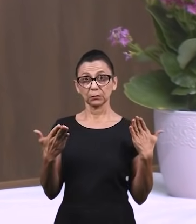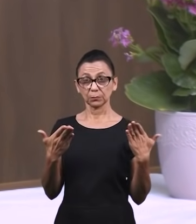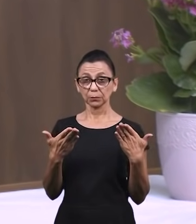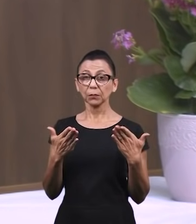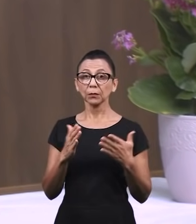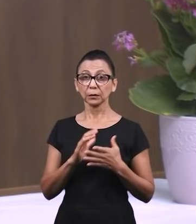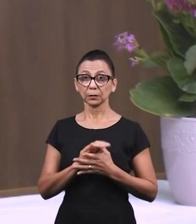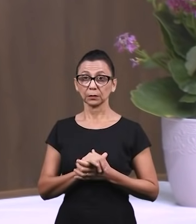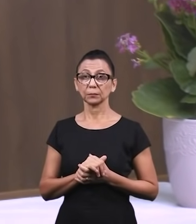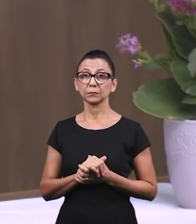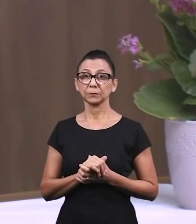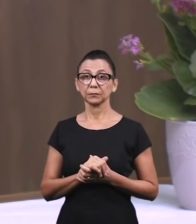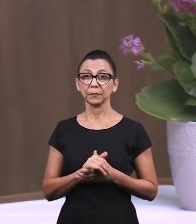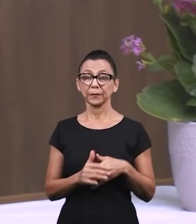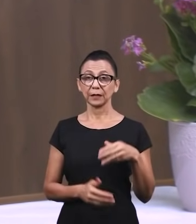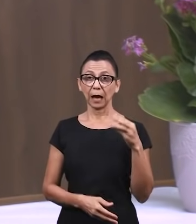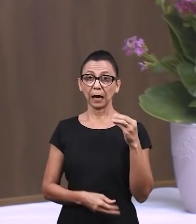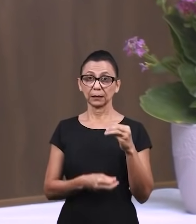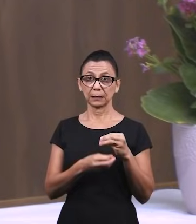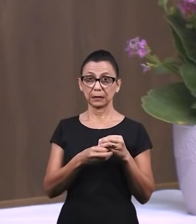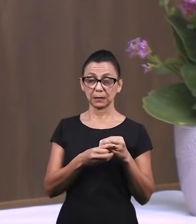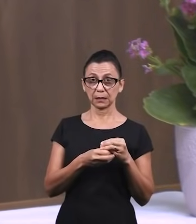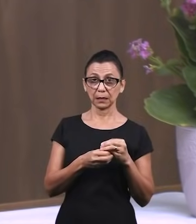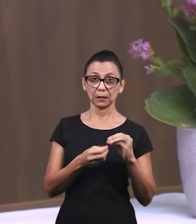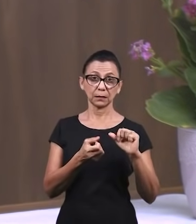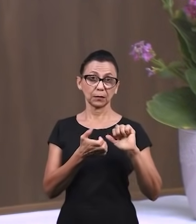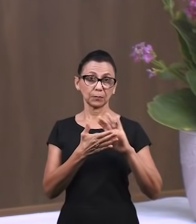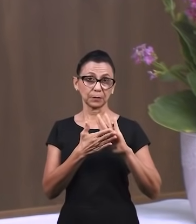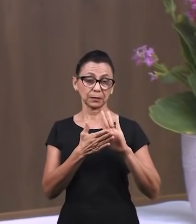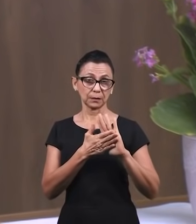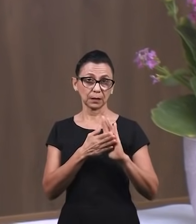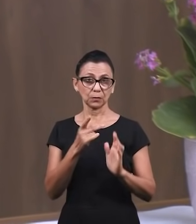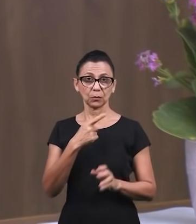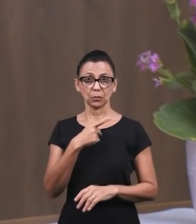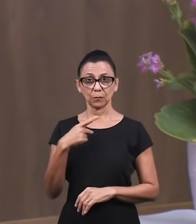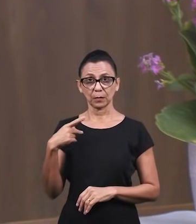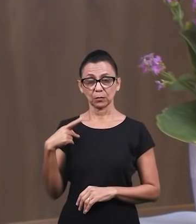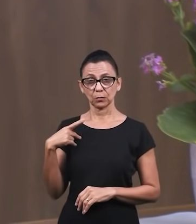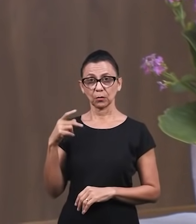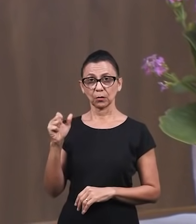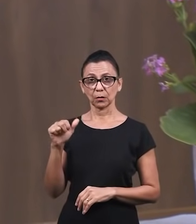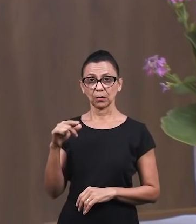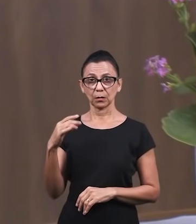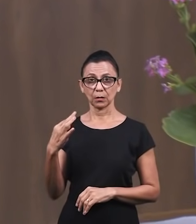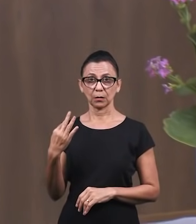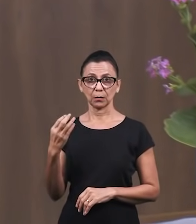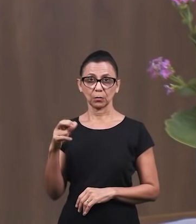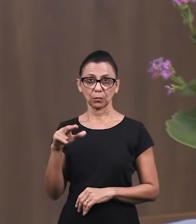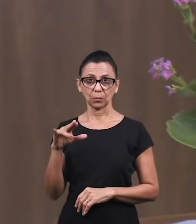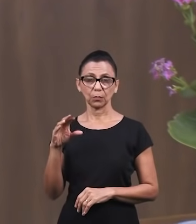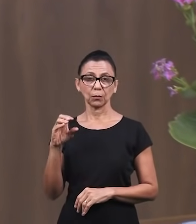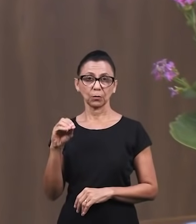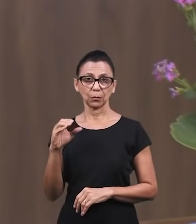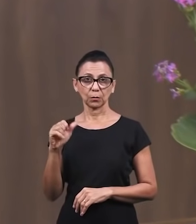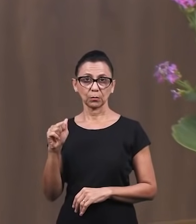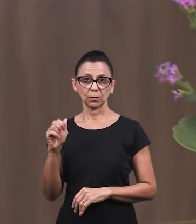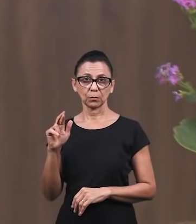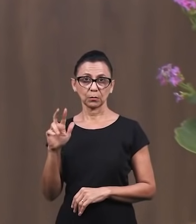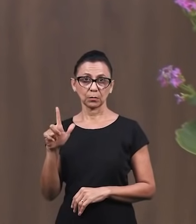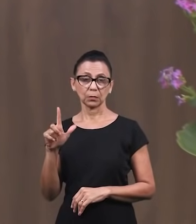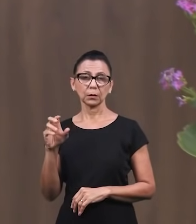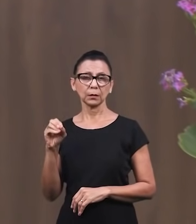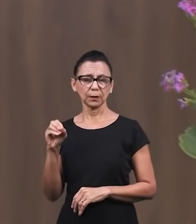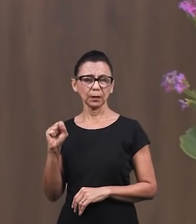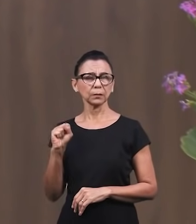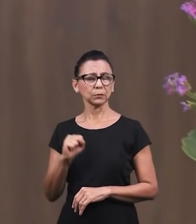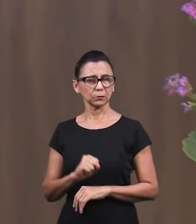cantar, que complementa a mensagem que foi trazida pelo pastor Antônio Carlos Ribeiro e que fala que